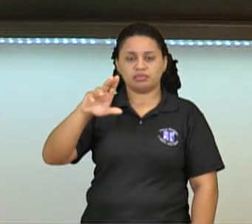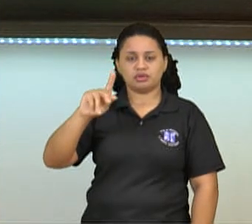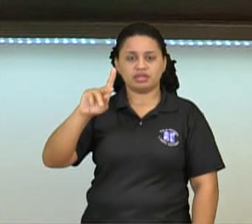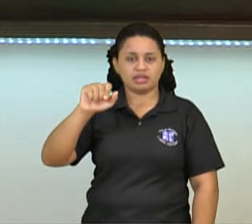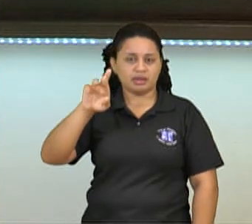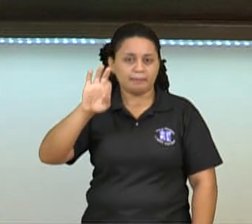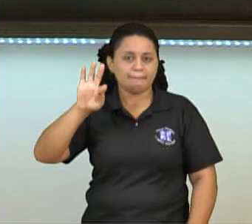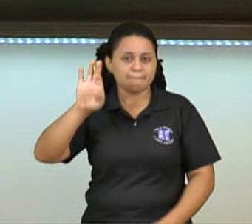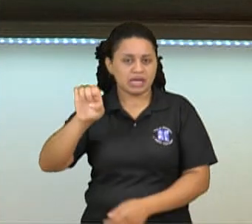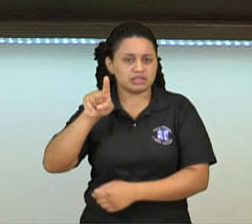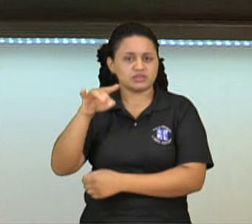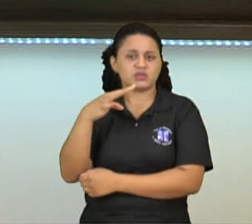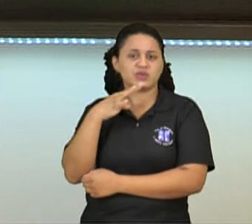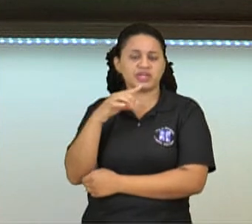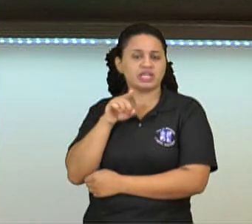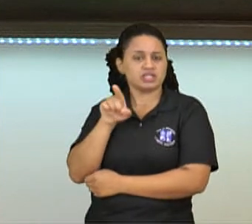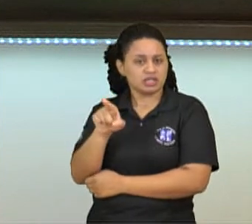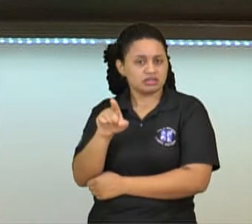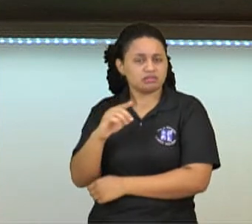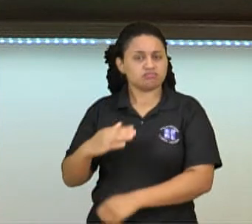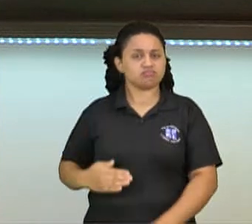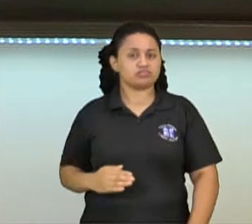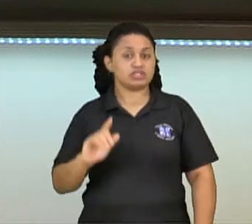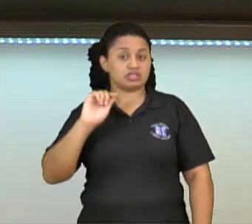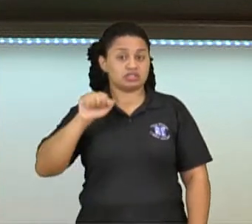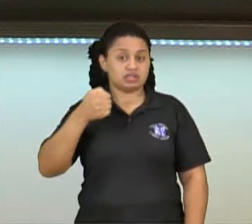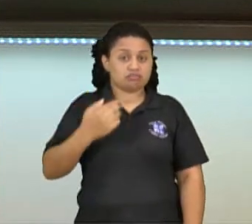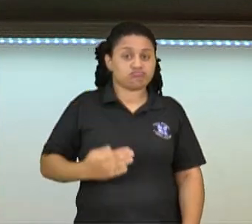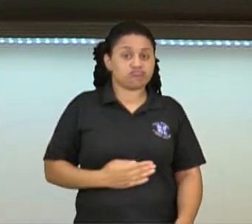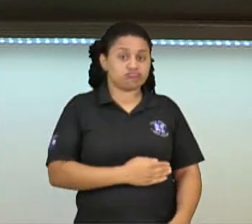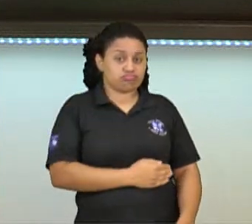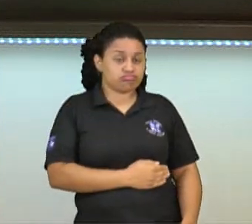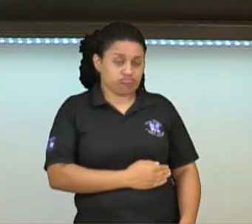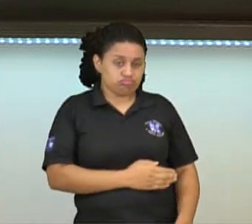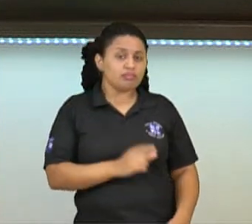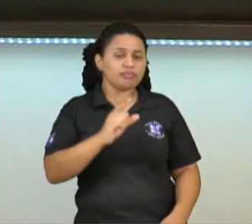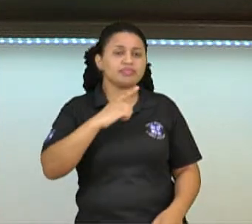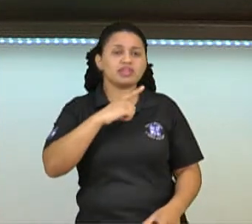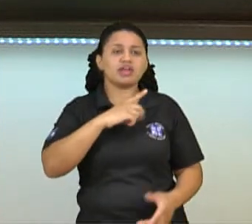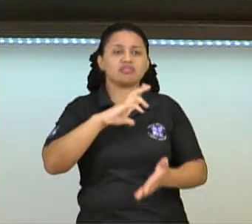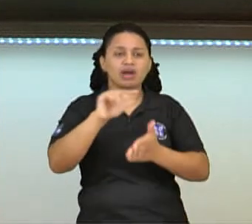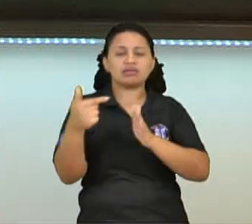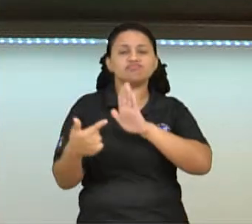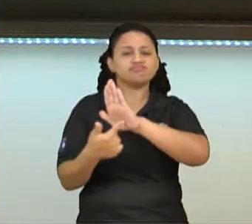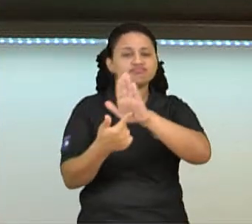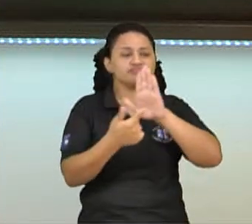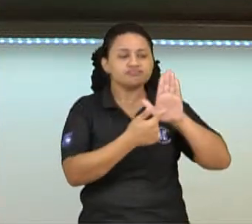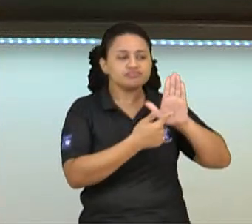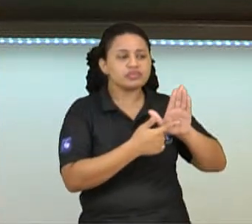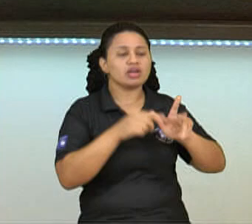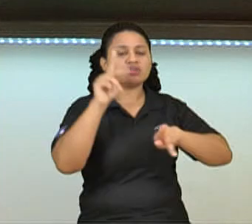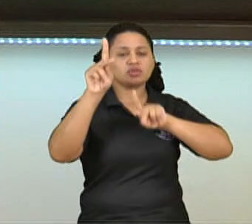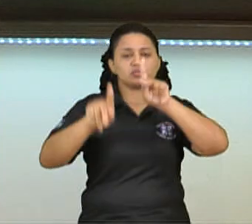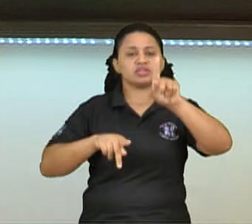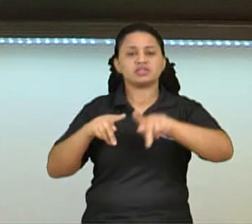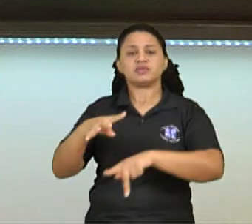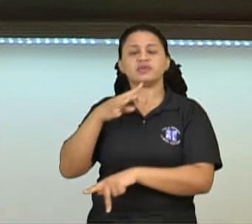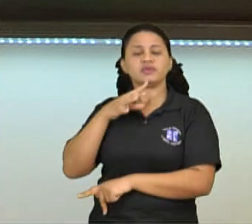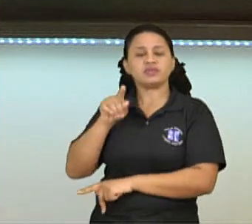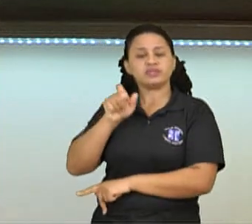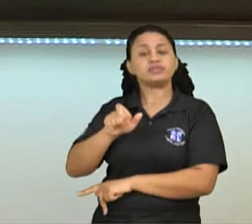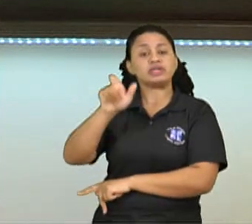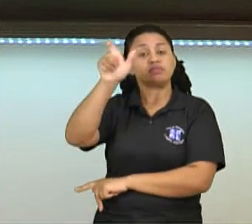Ele era um grande general super jovem e que vinha ganhando vários destaques. A população conhecia ele era uma